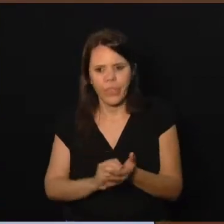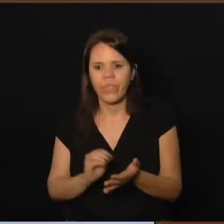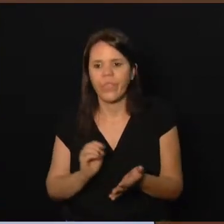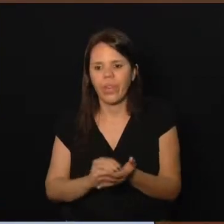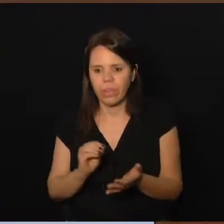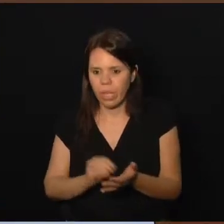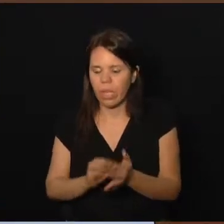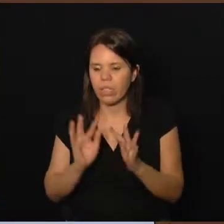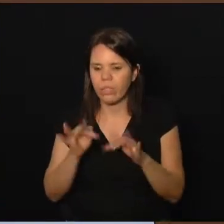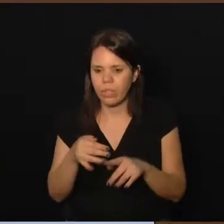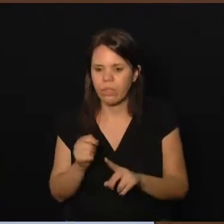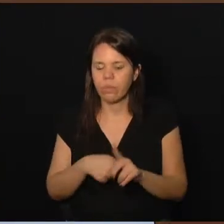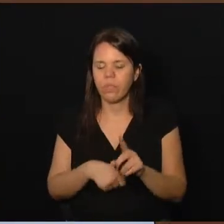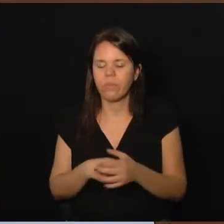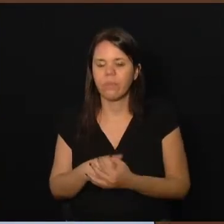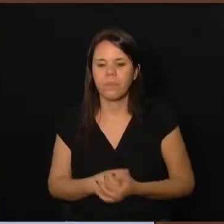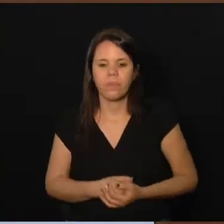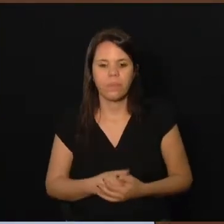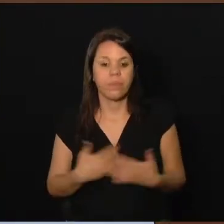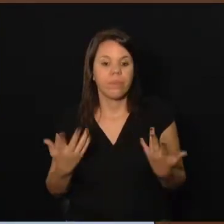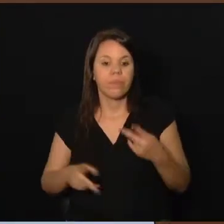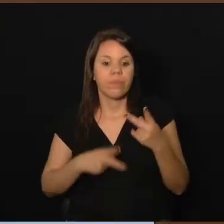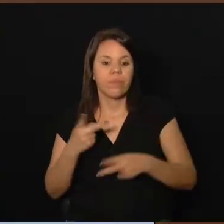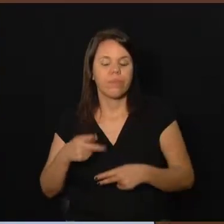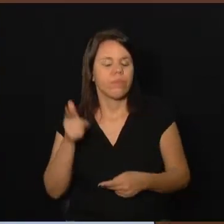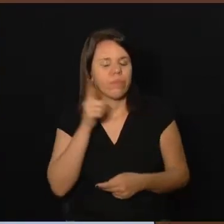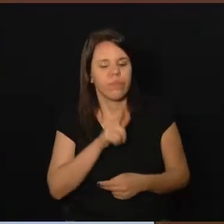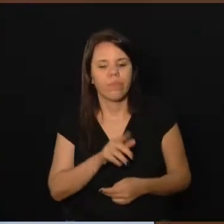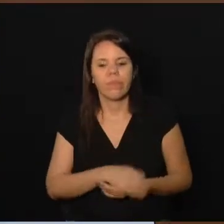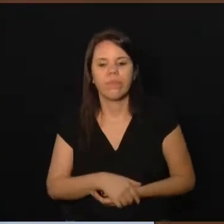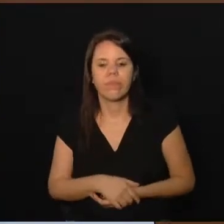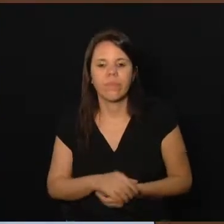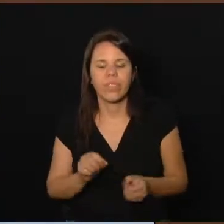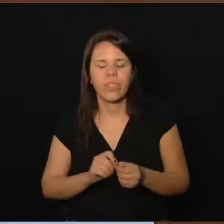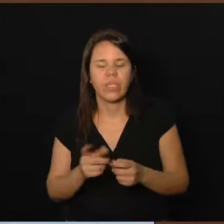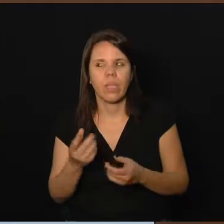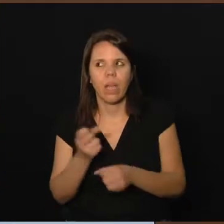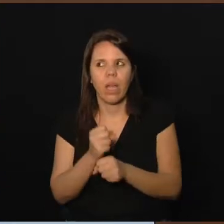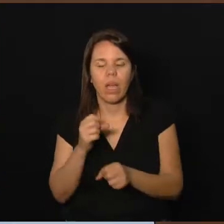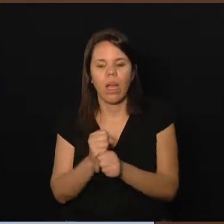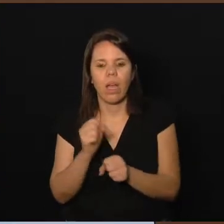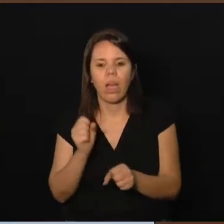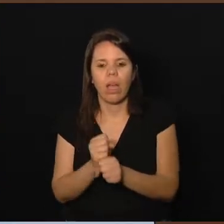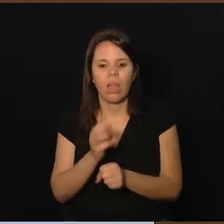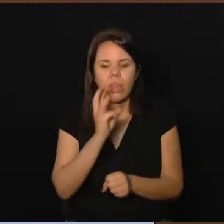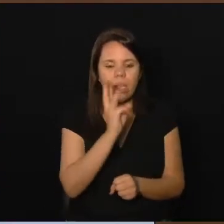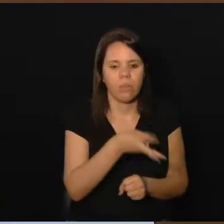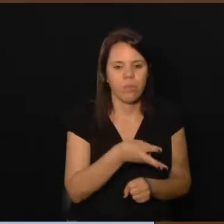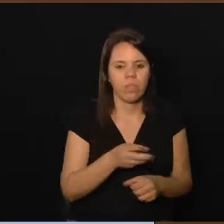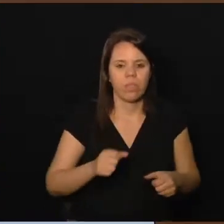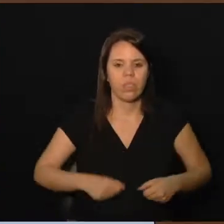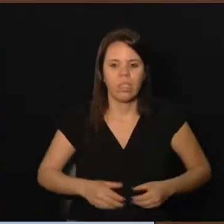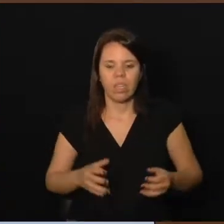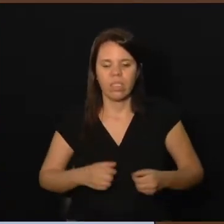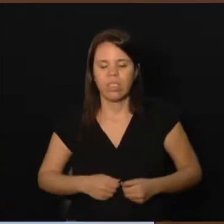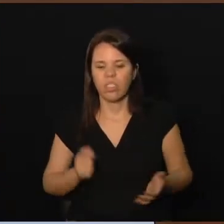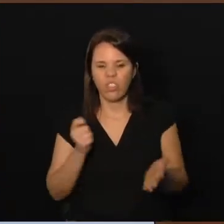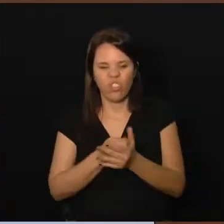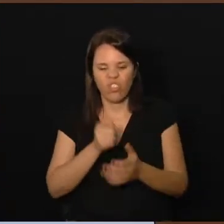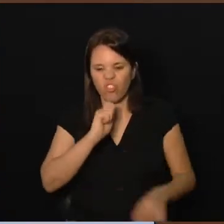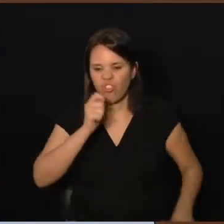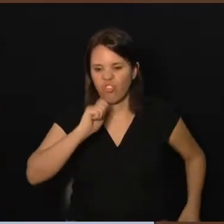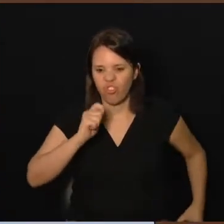final do mês, né? Essas pessoas não conseguem fazer essa conta. É os 3.000 que chega, é os 3.000 para droga, e não paga